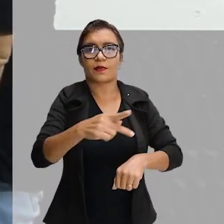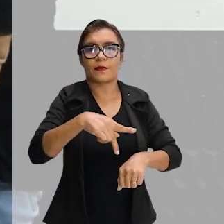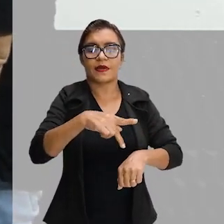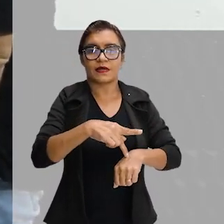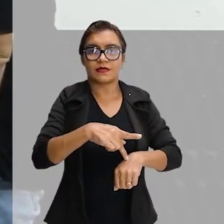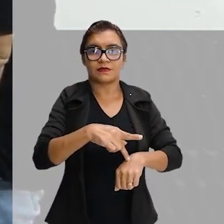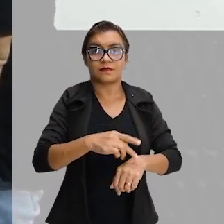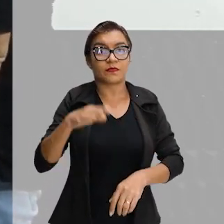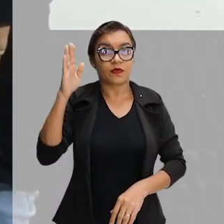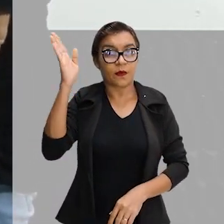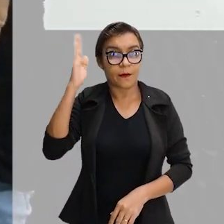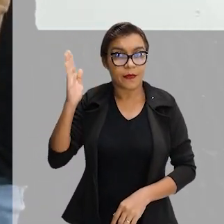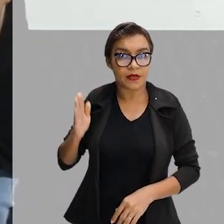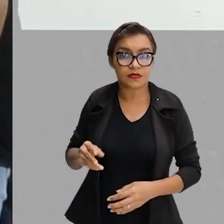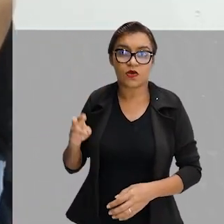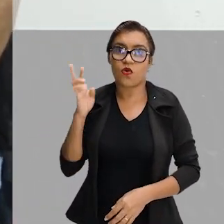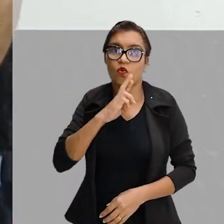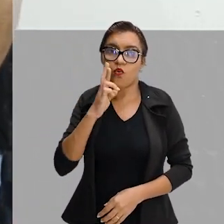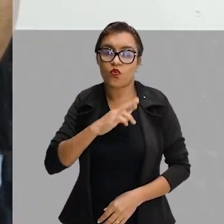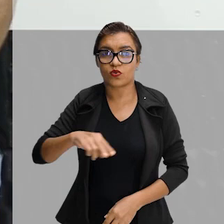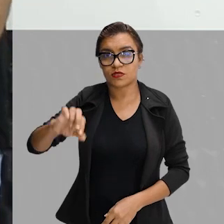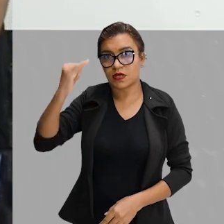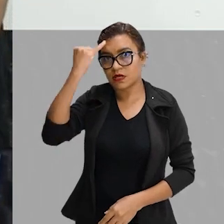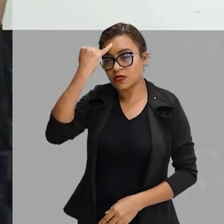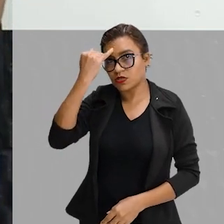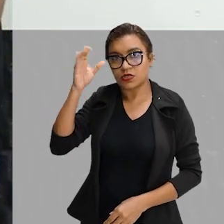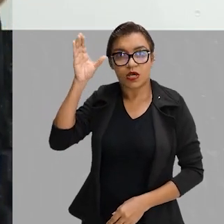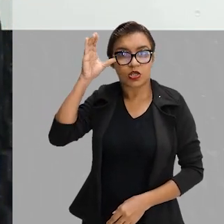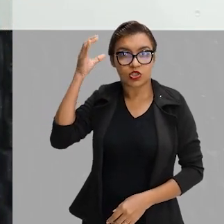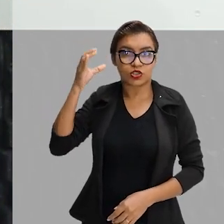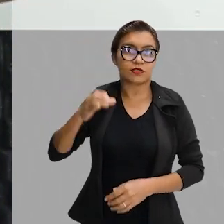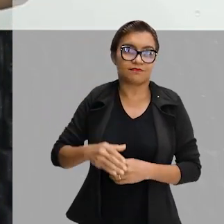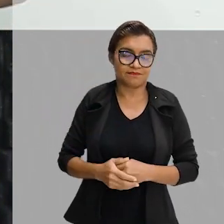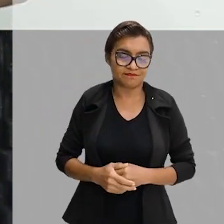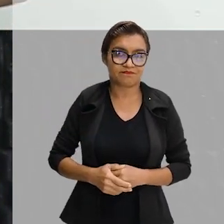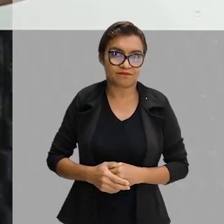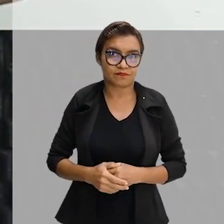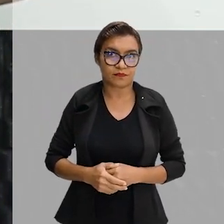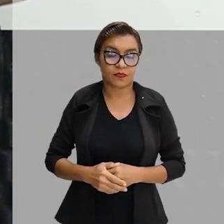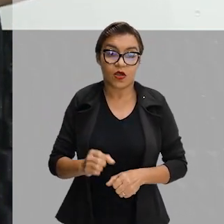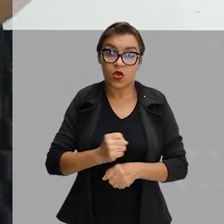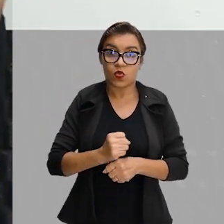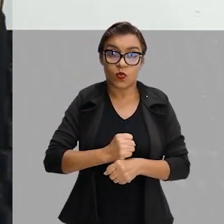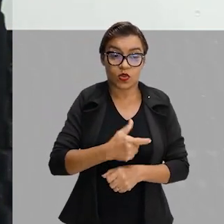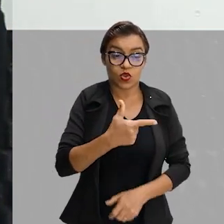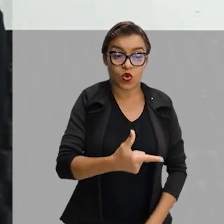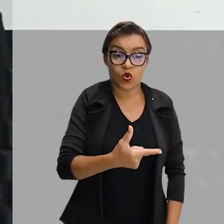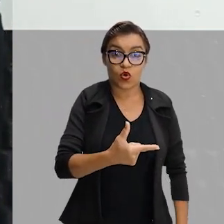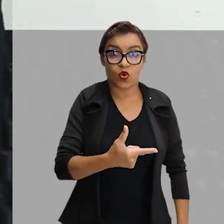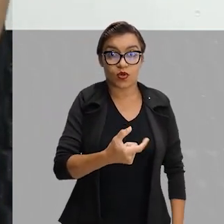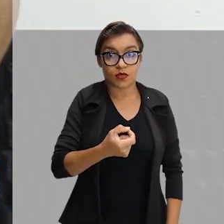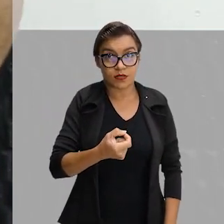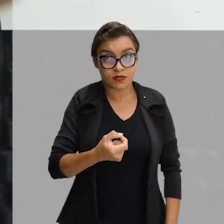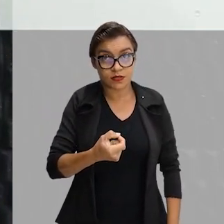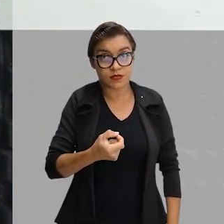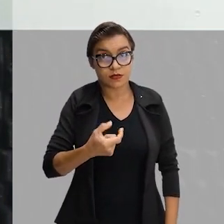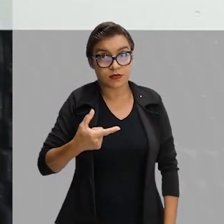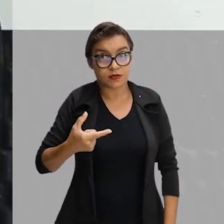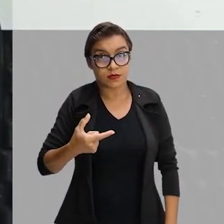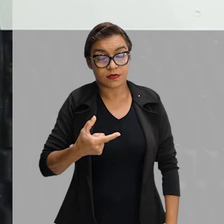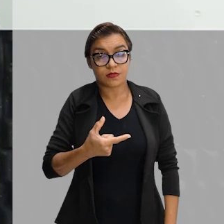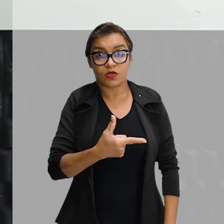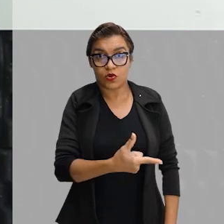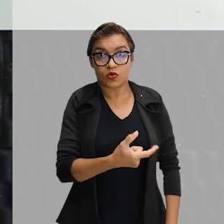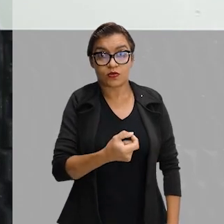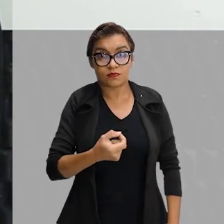o Brasil, a Rússia, a Índia e a China. Isso já nos anos 2000, tá? Tinha que olhar para esses 4 países e